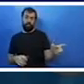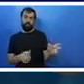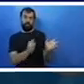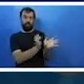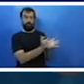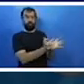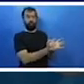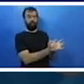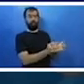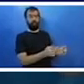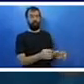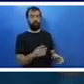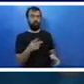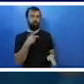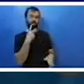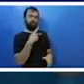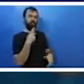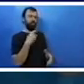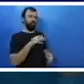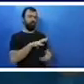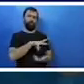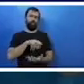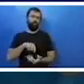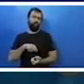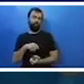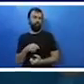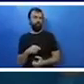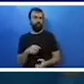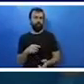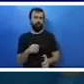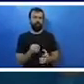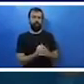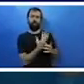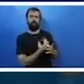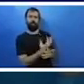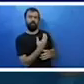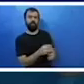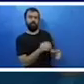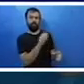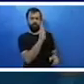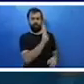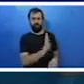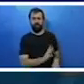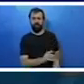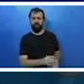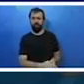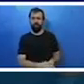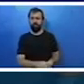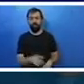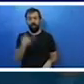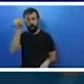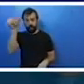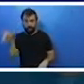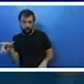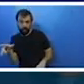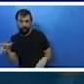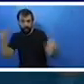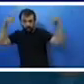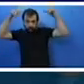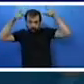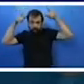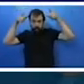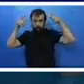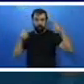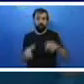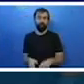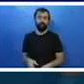por lá. Mas um dia vou me mudar para lá com a minha família. Bom, esse rei dessa época,